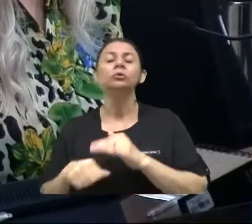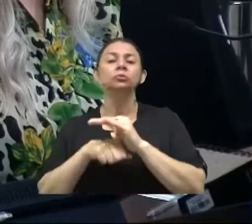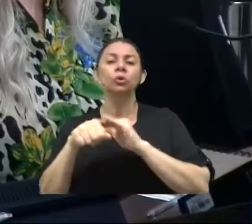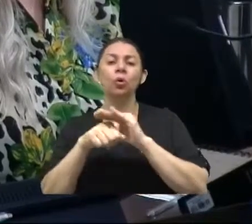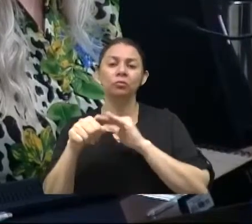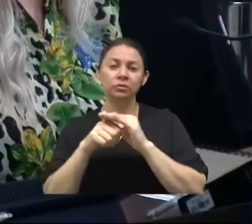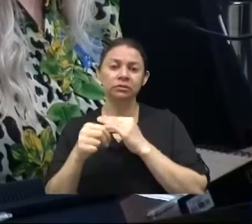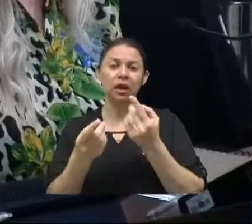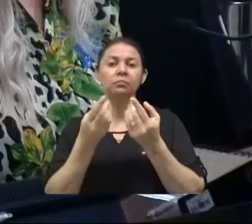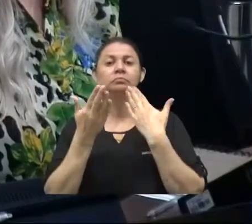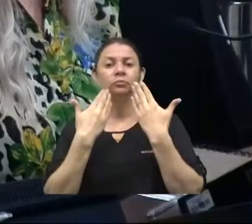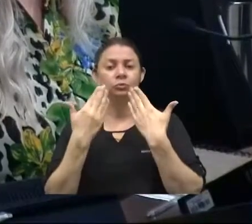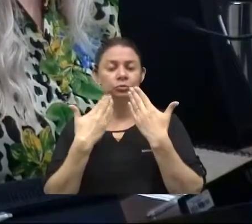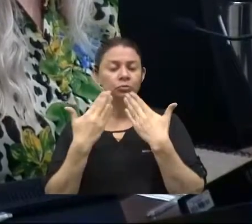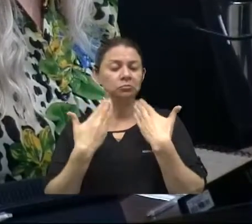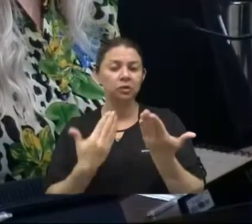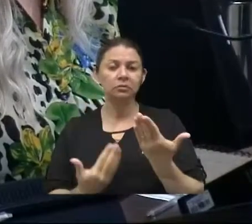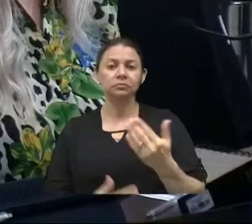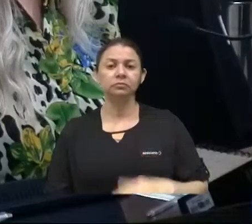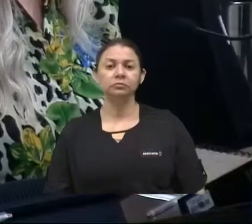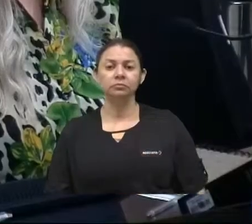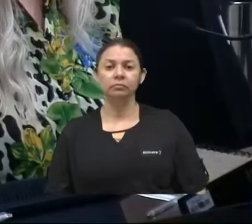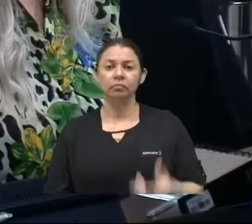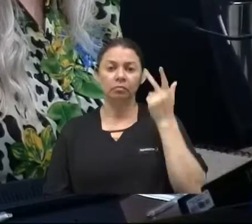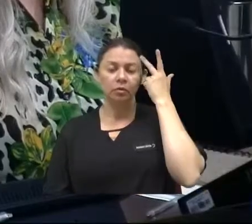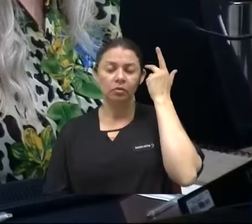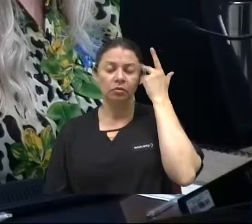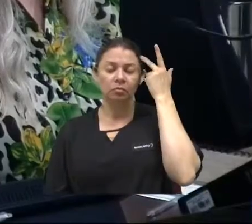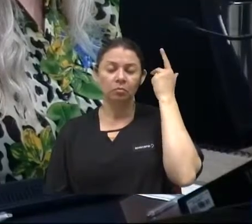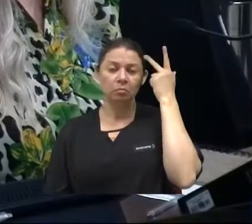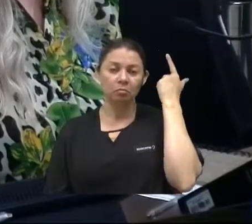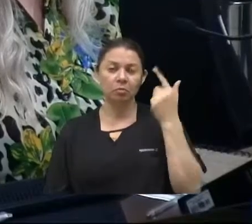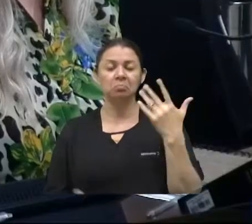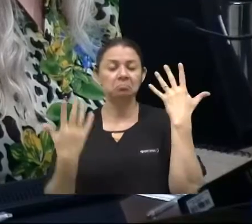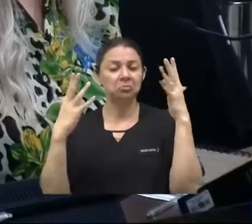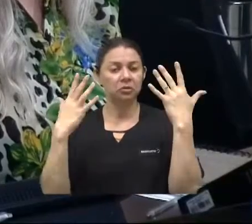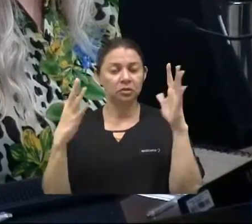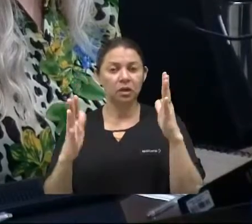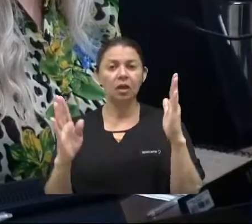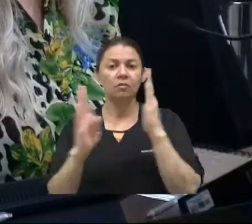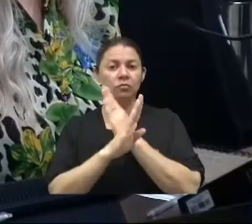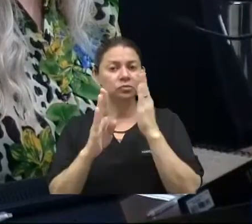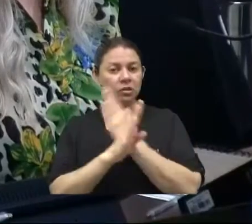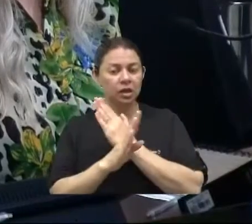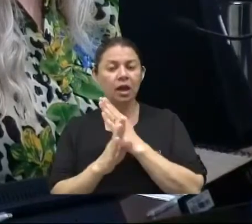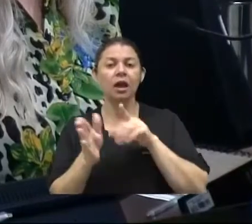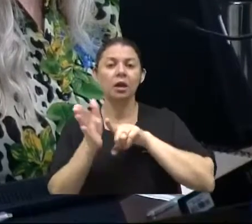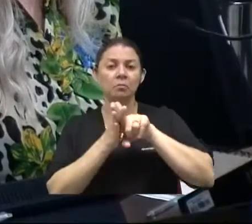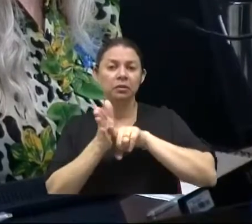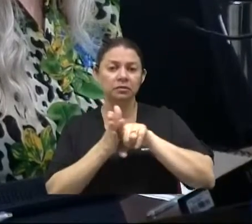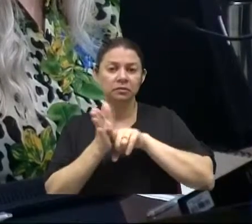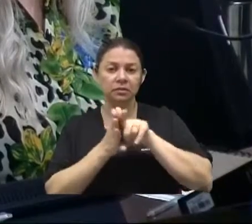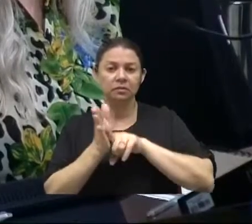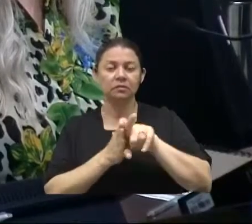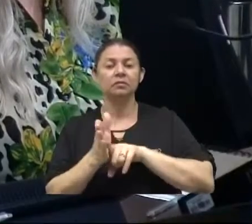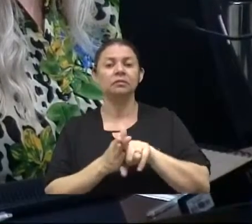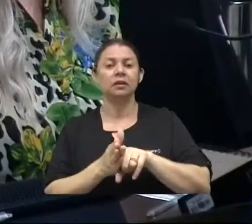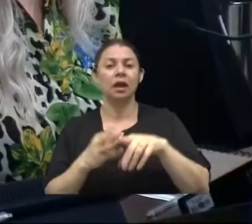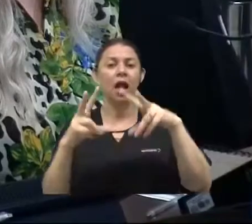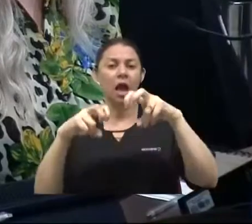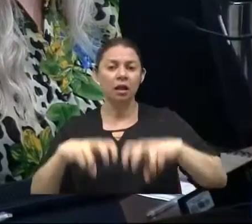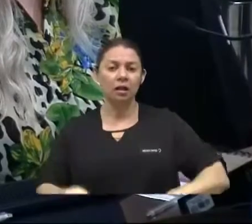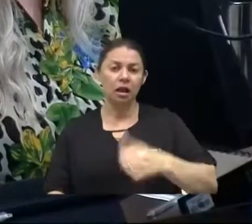ver, parabenizar as virtudes e mostrar também os erros, porque não é sempre que se acerta, havendo